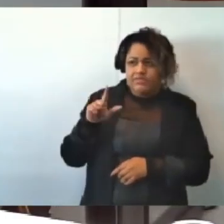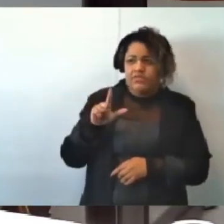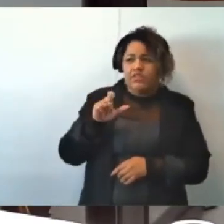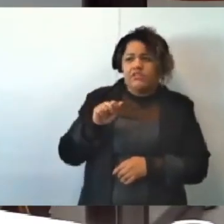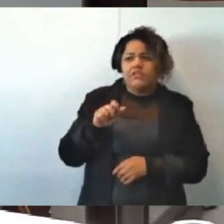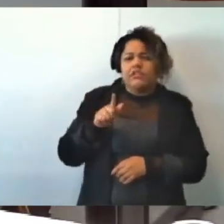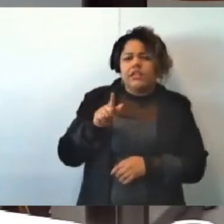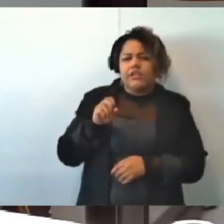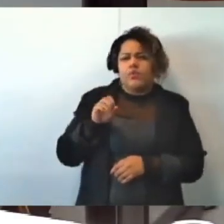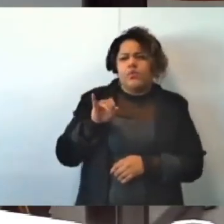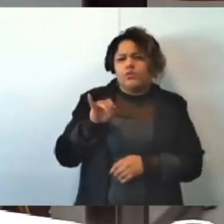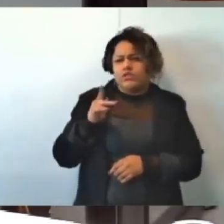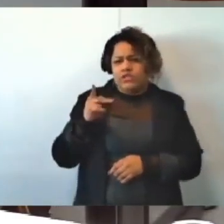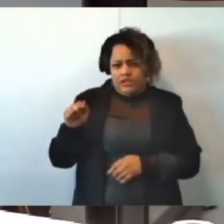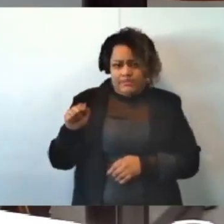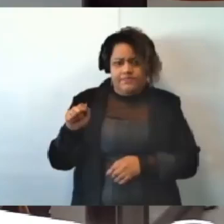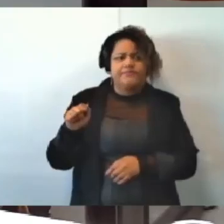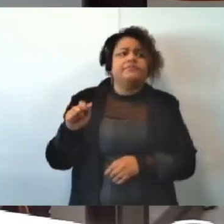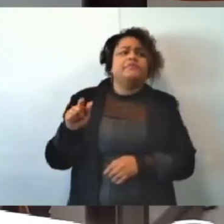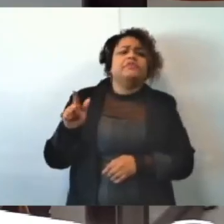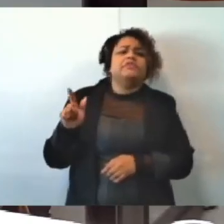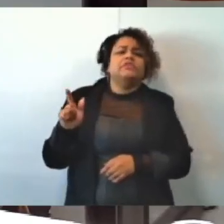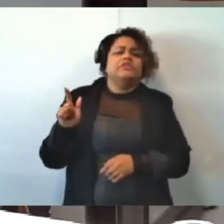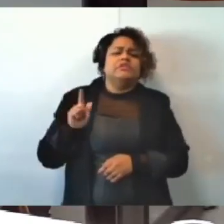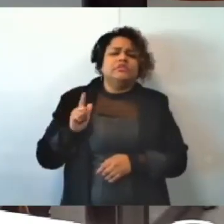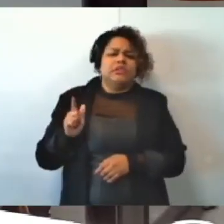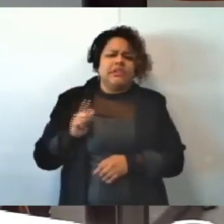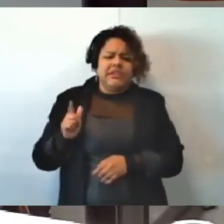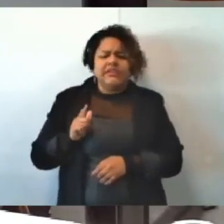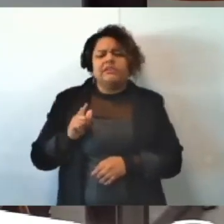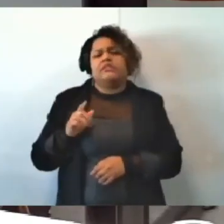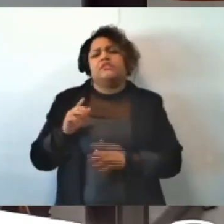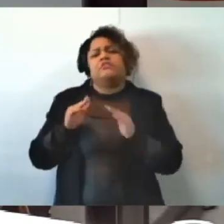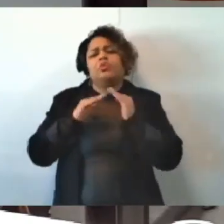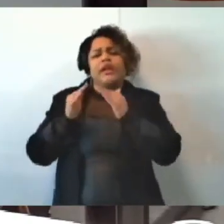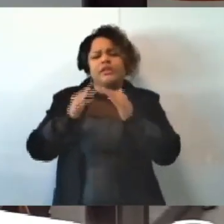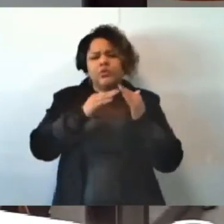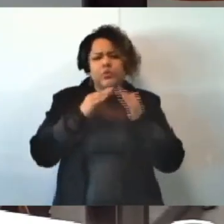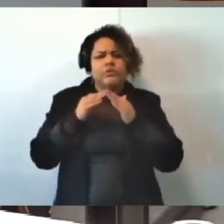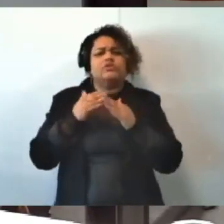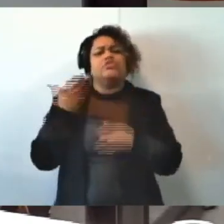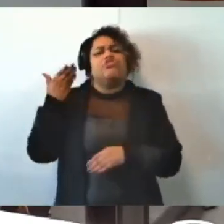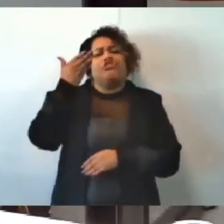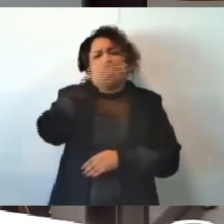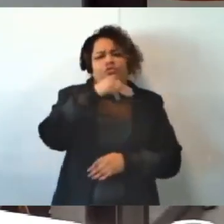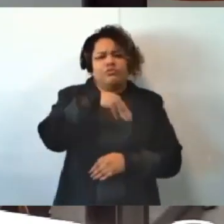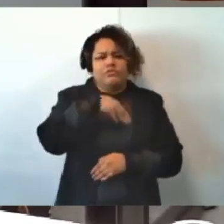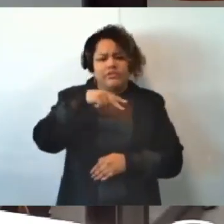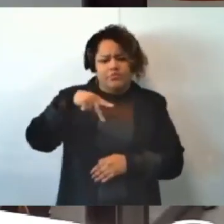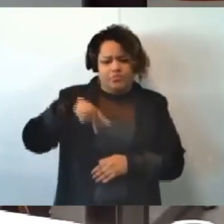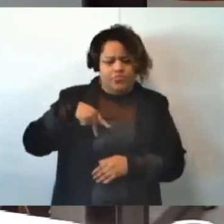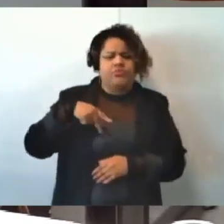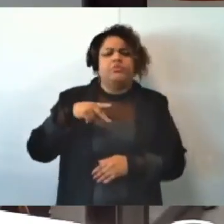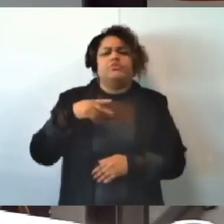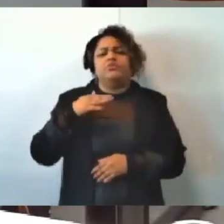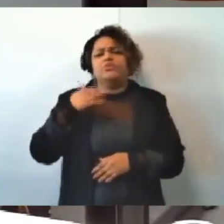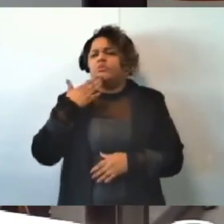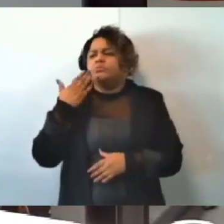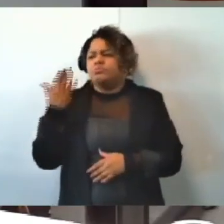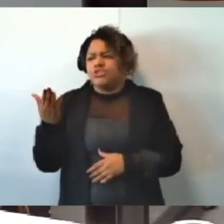os moradores foram no Ministério Público e colocaram, e agora ela está novamente, né, com a questão da